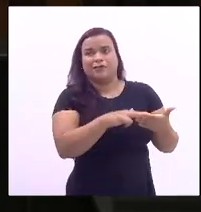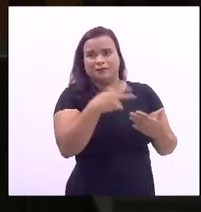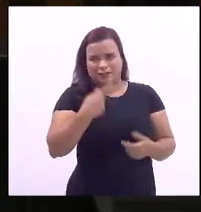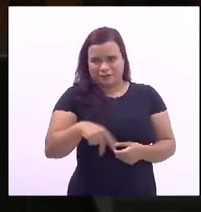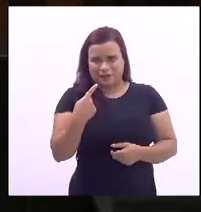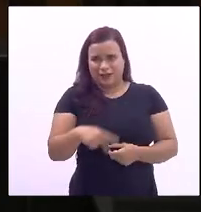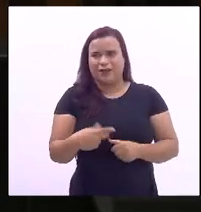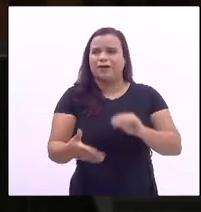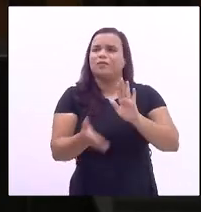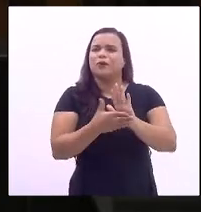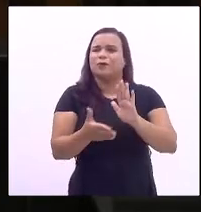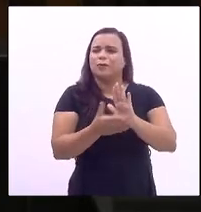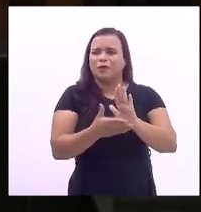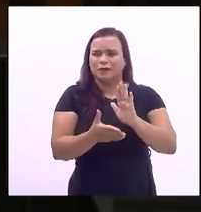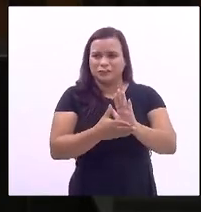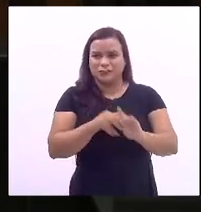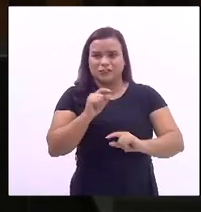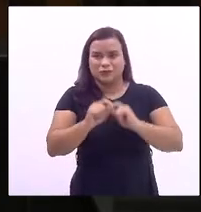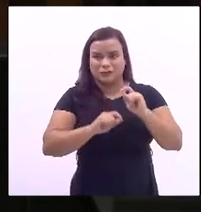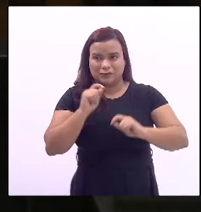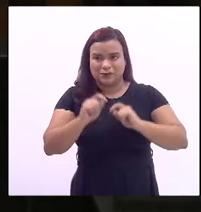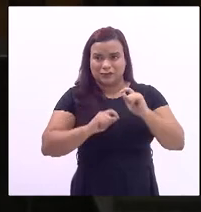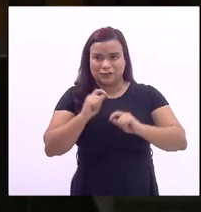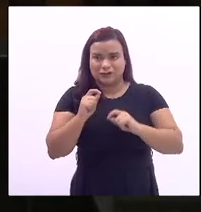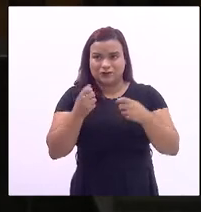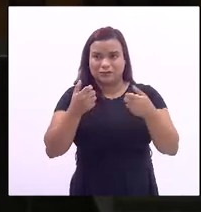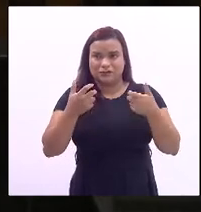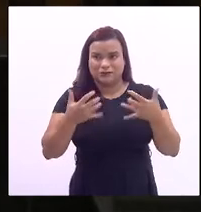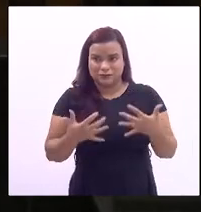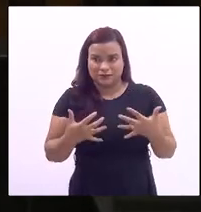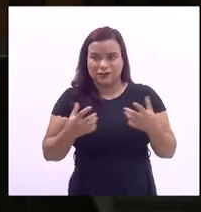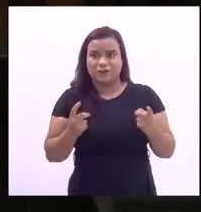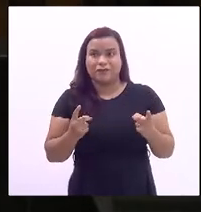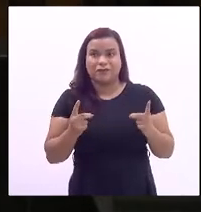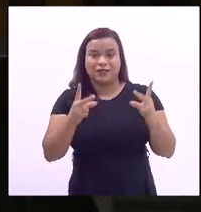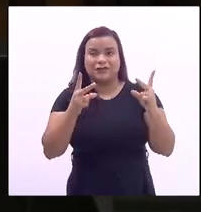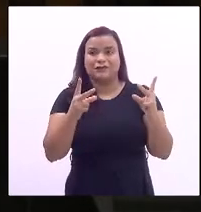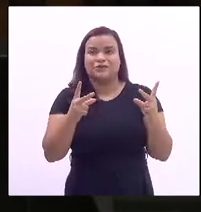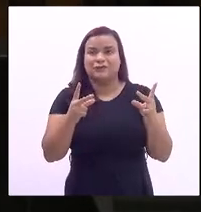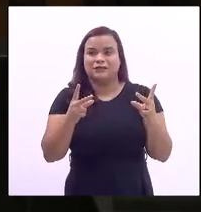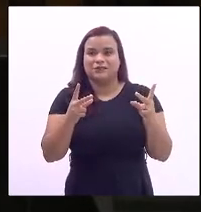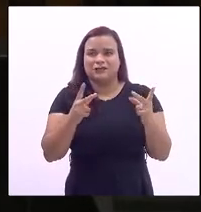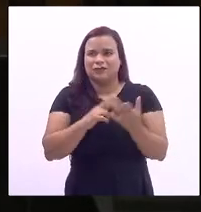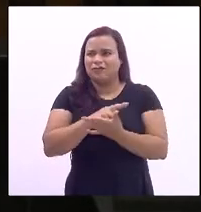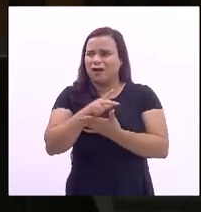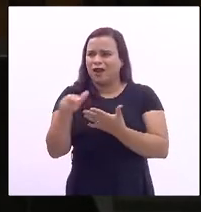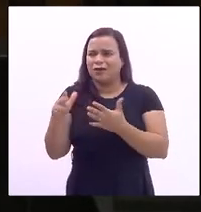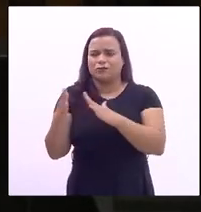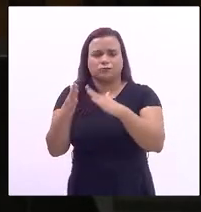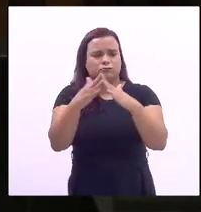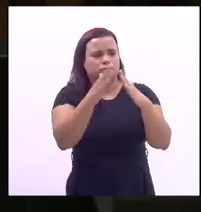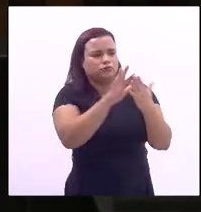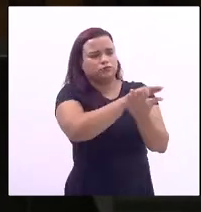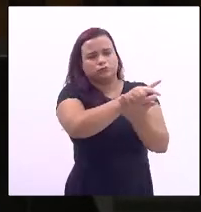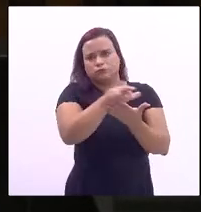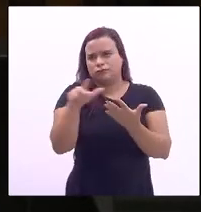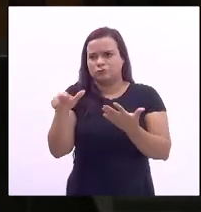uma proposta de venda de diversos imóveis